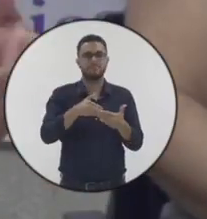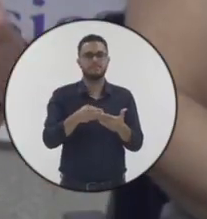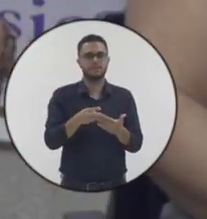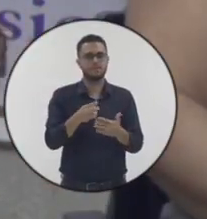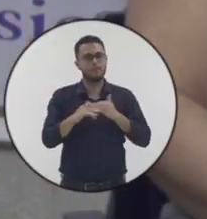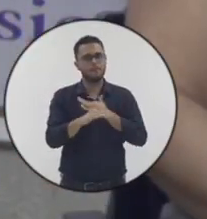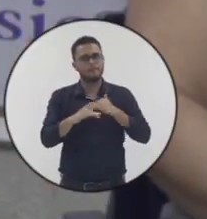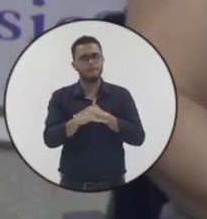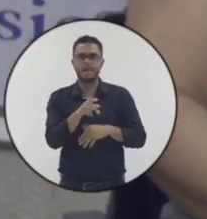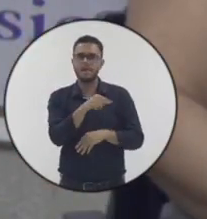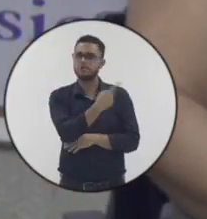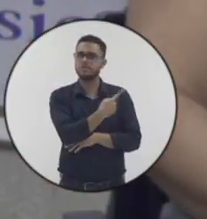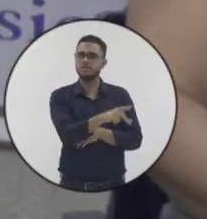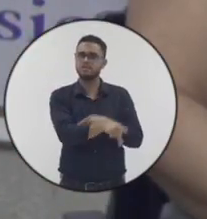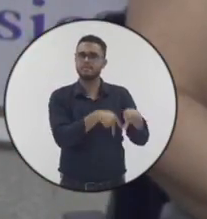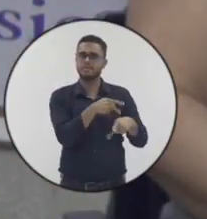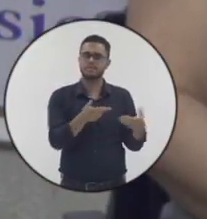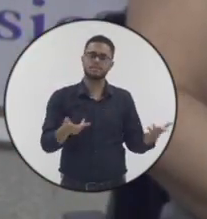população. E aí,